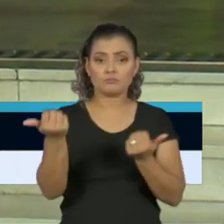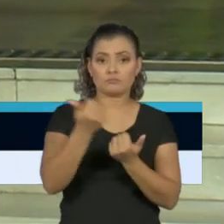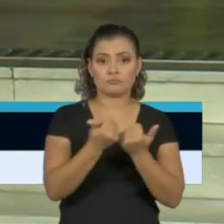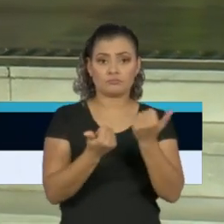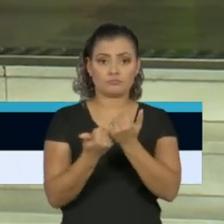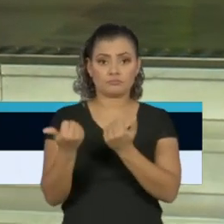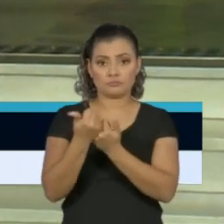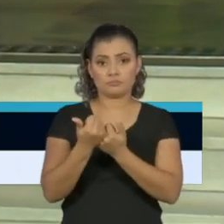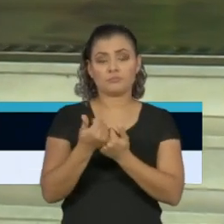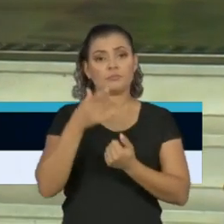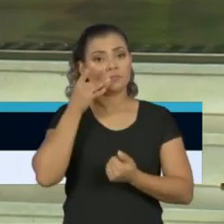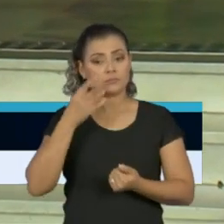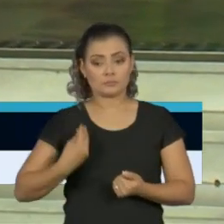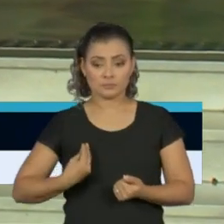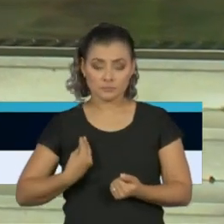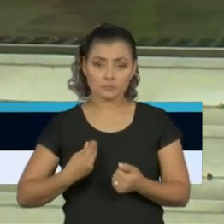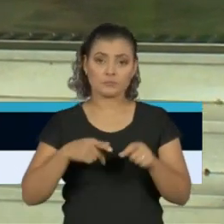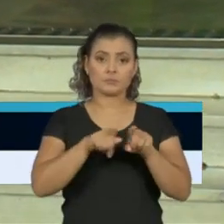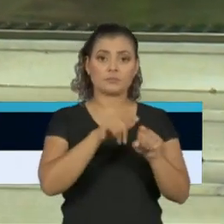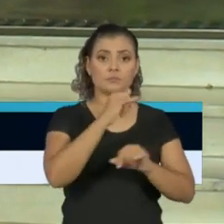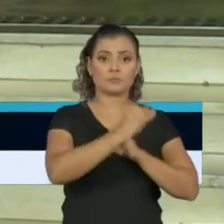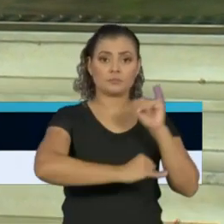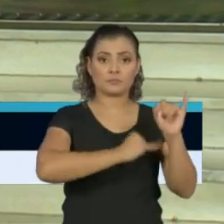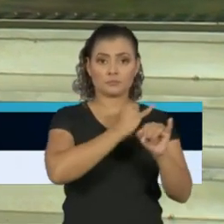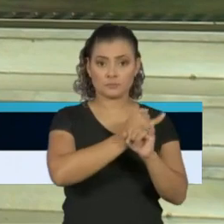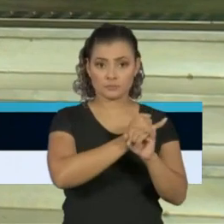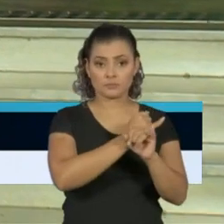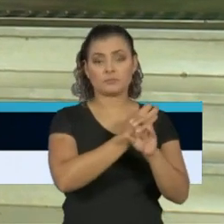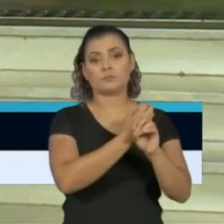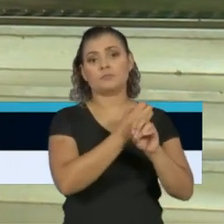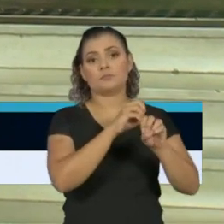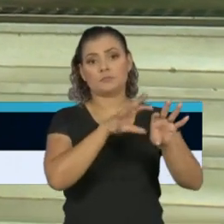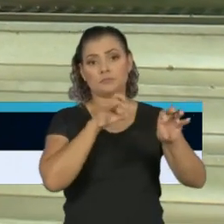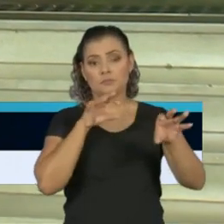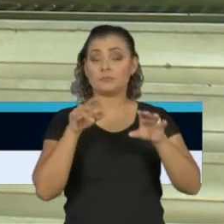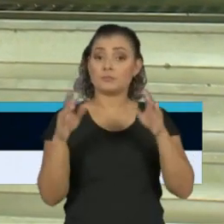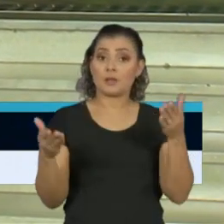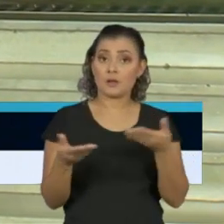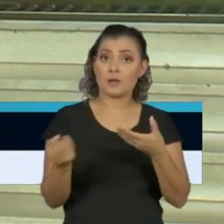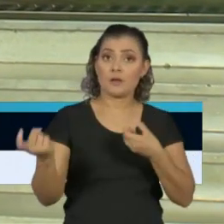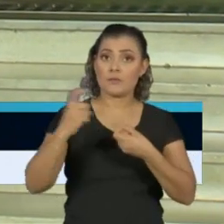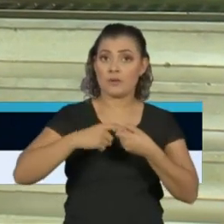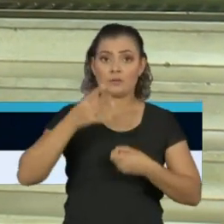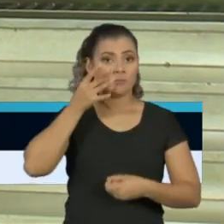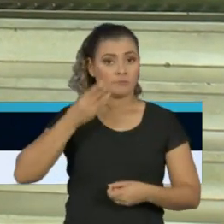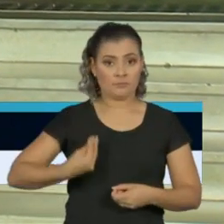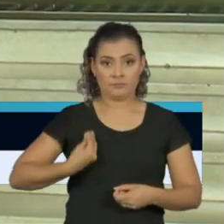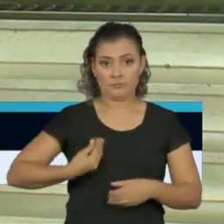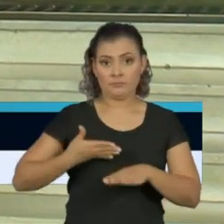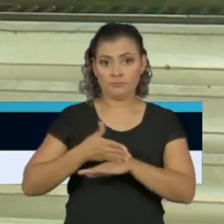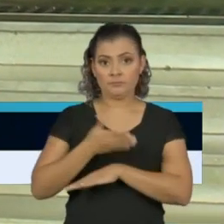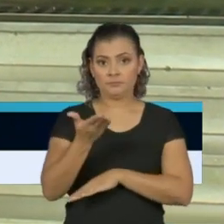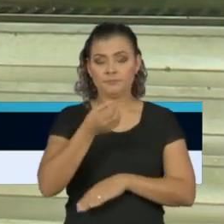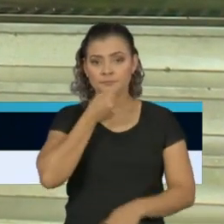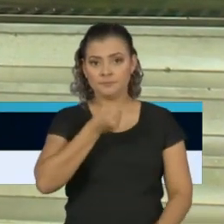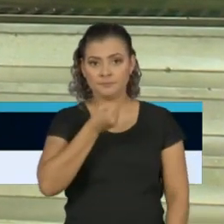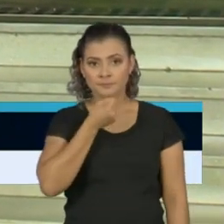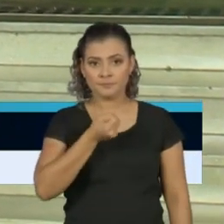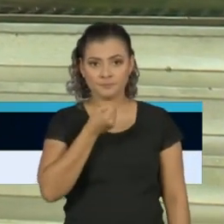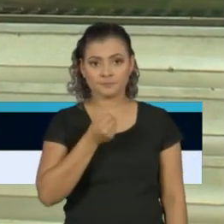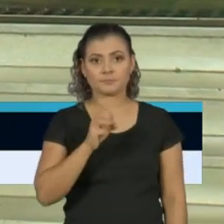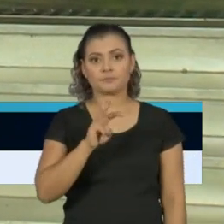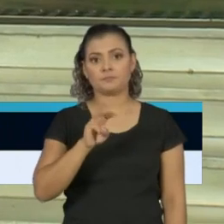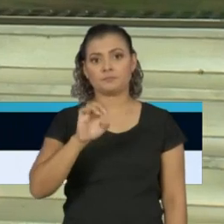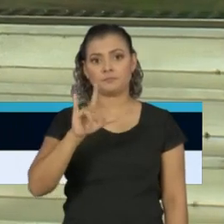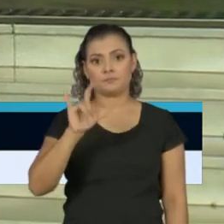intercalando presencialmente e offline. Agora sim, voltamos aqui presencialmente com o jornalista